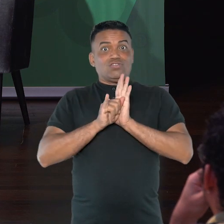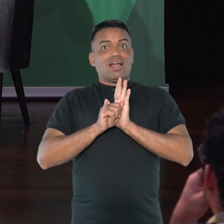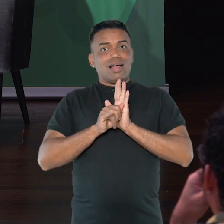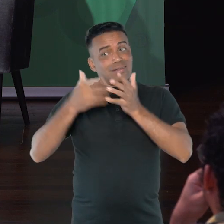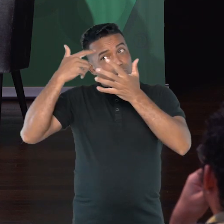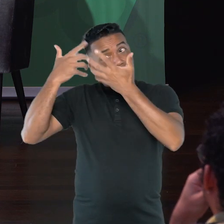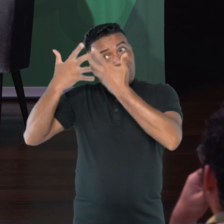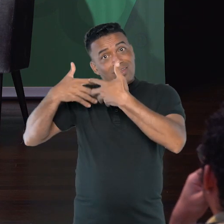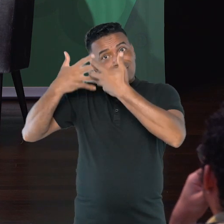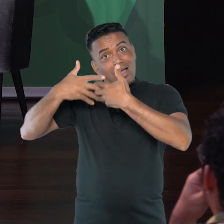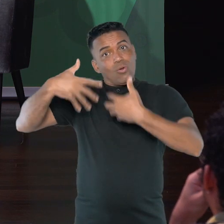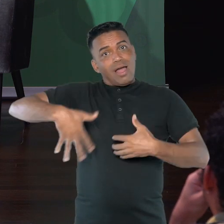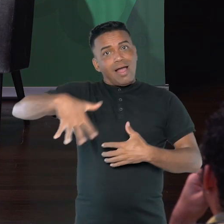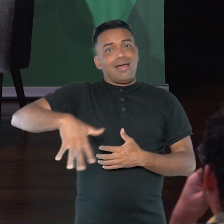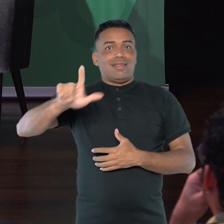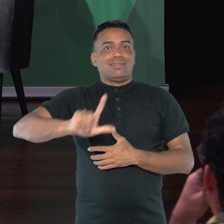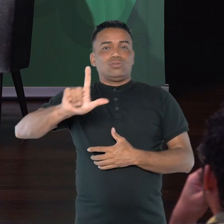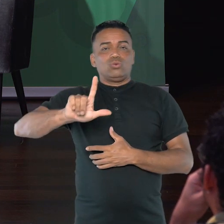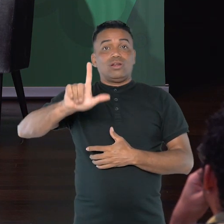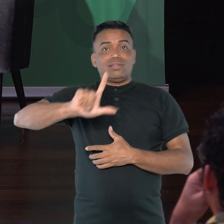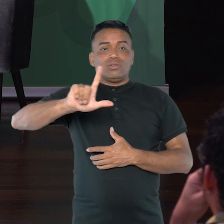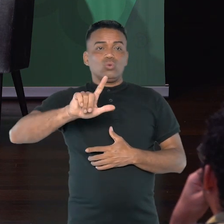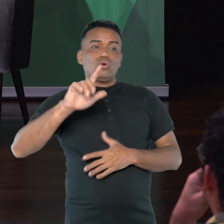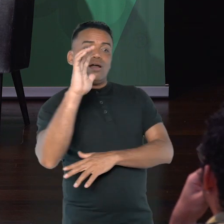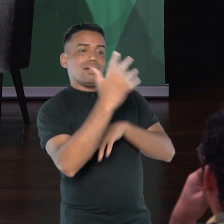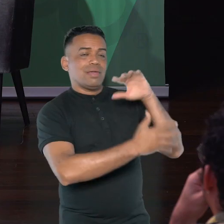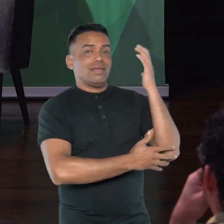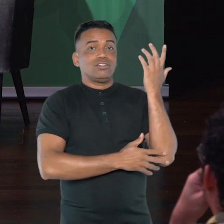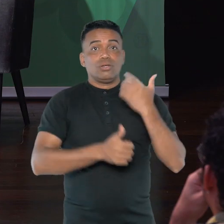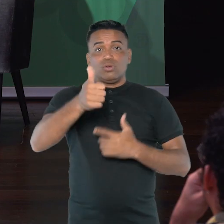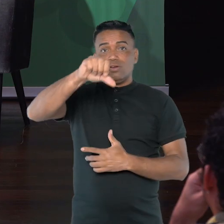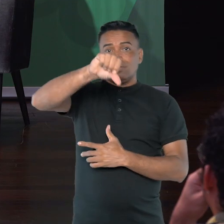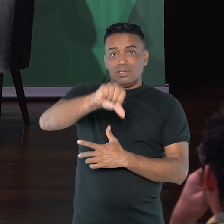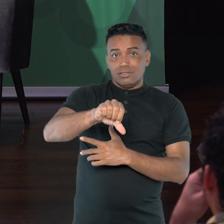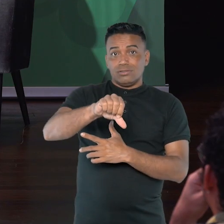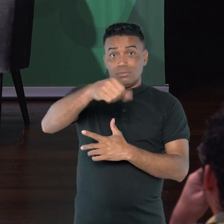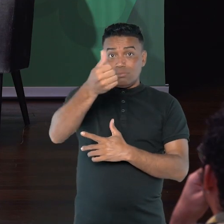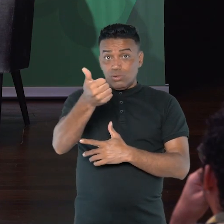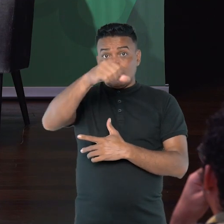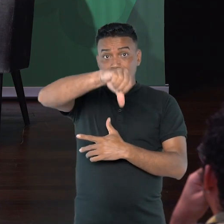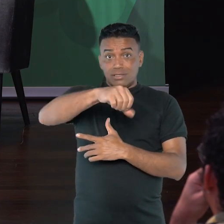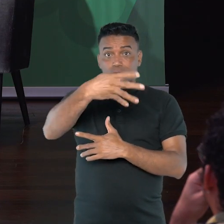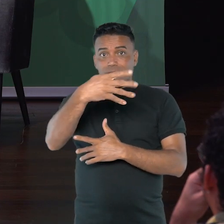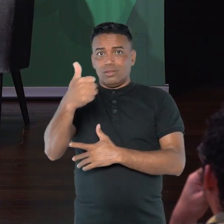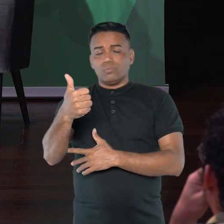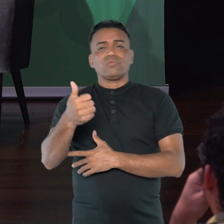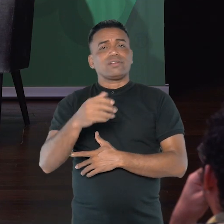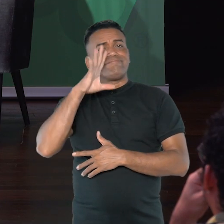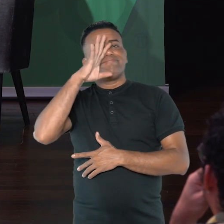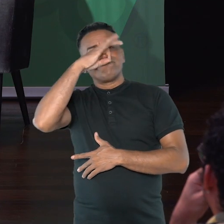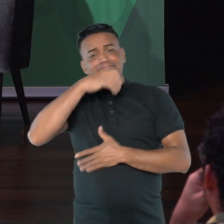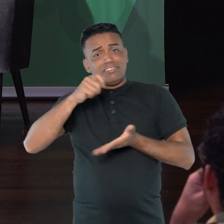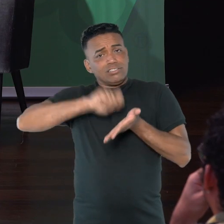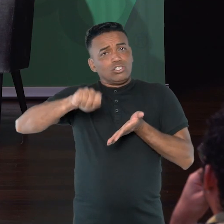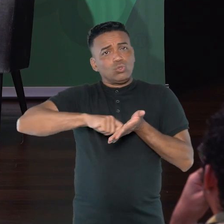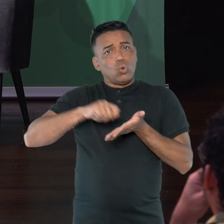reflexão do Frieiro sobre literatura. Ele fala literatura e ambiente, 1941, tá, gente? Teimar em ser escritor numa terra